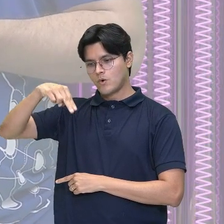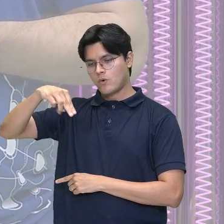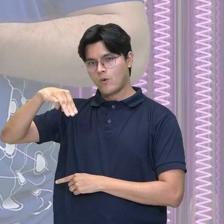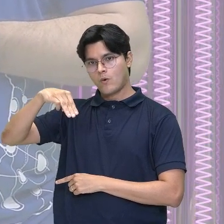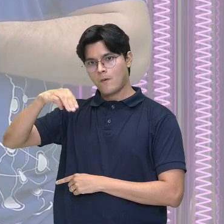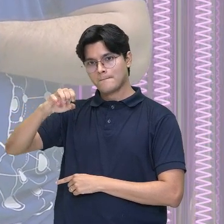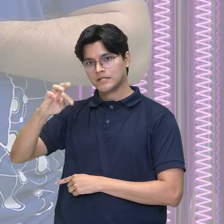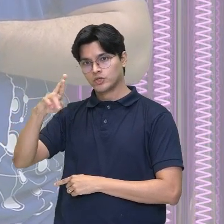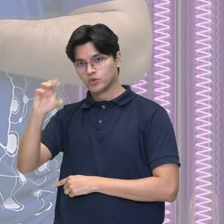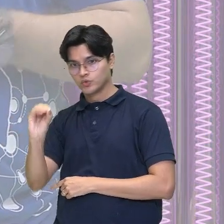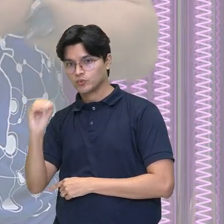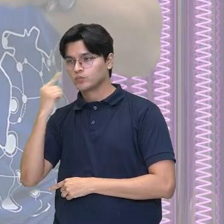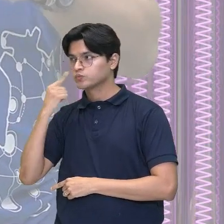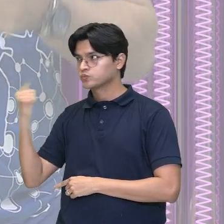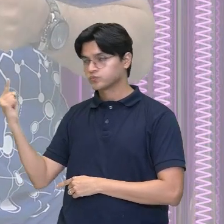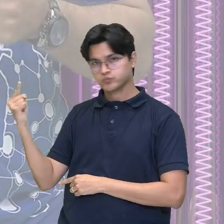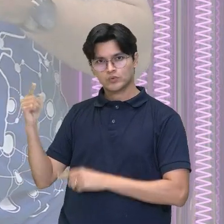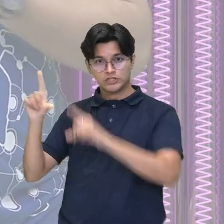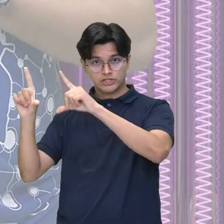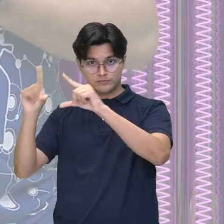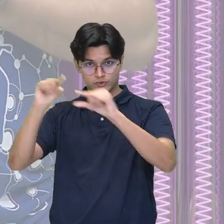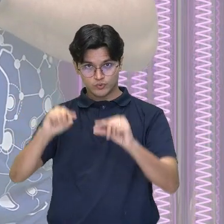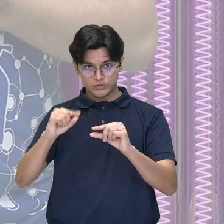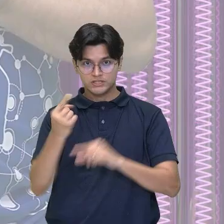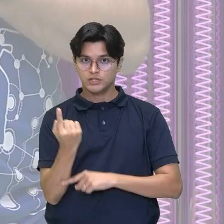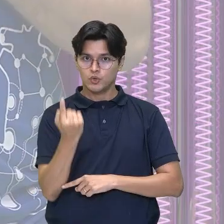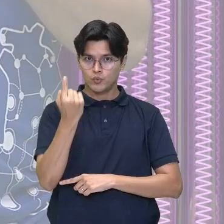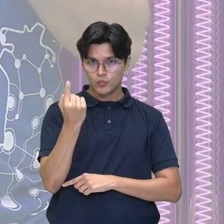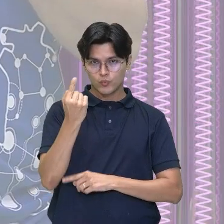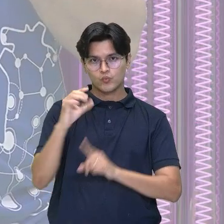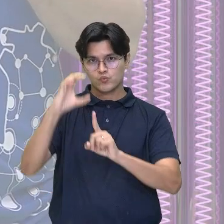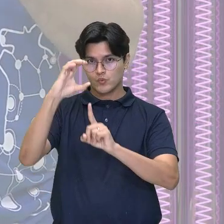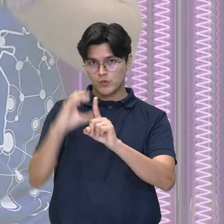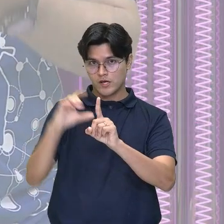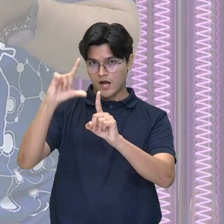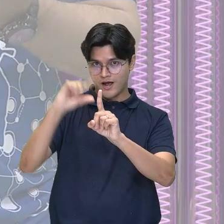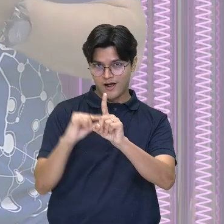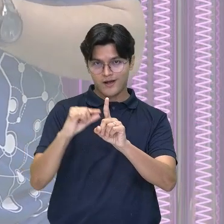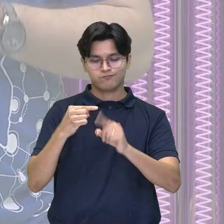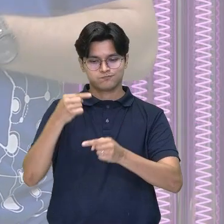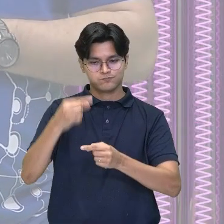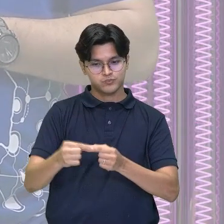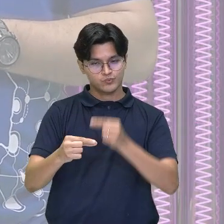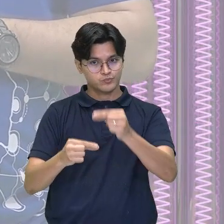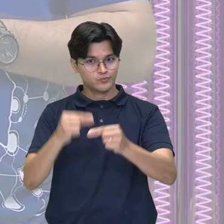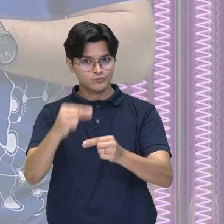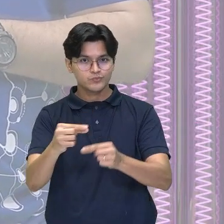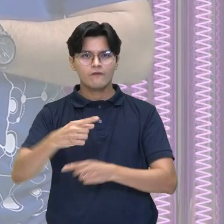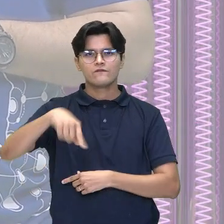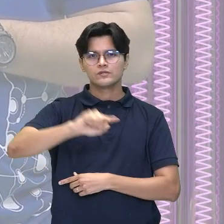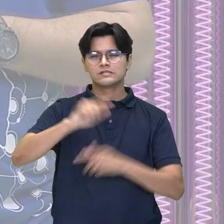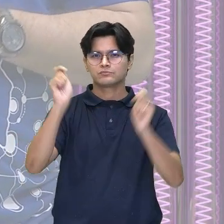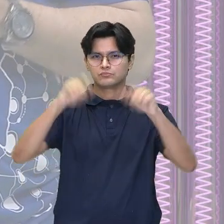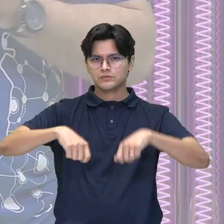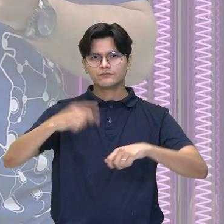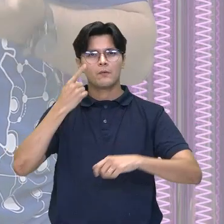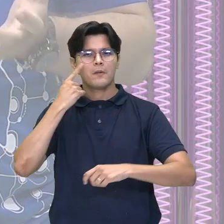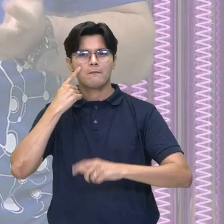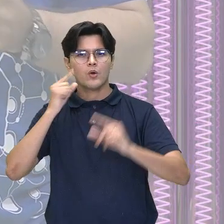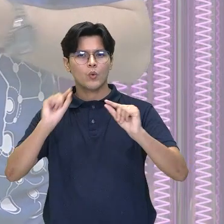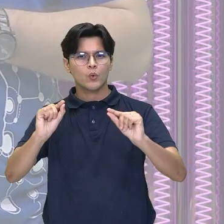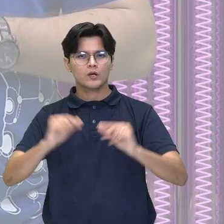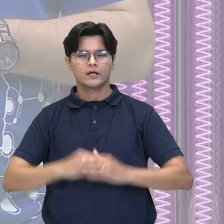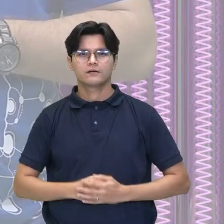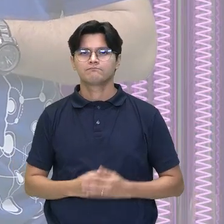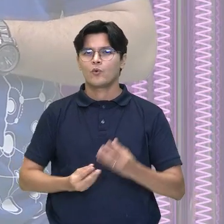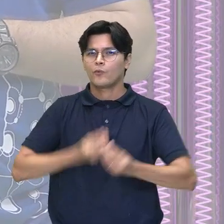grau de cada vez, beleza? Para que você consiga observar como é que essa temperatura vai